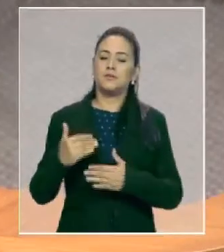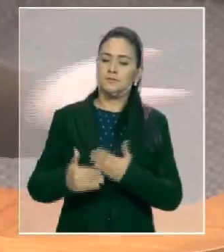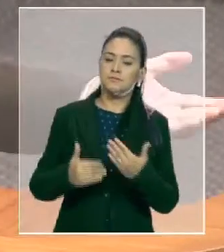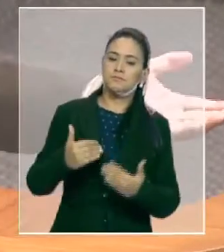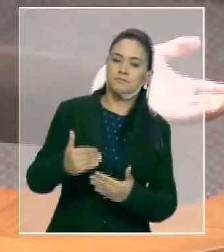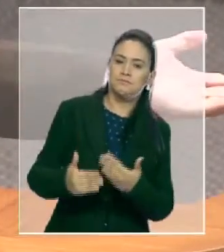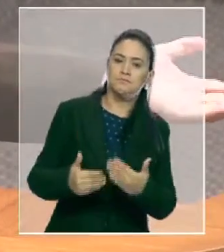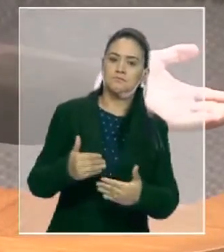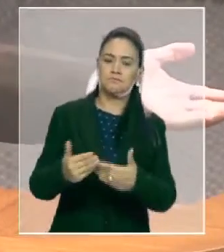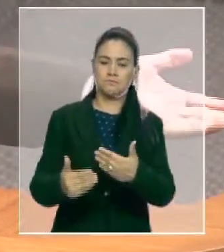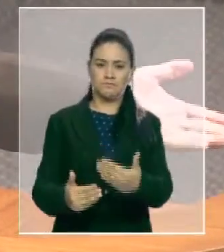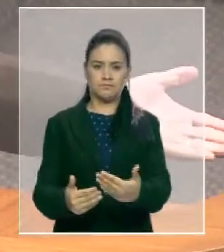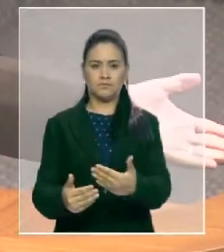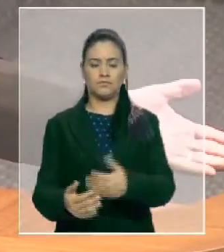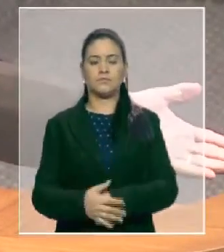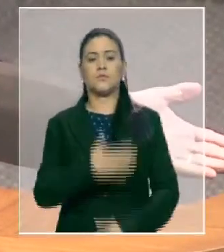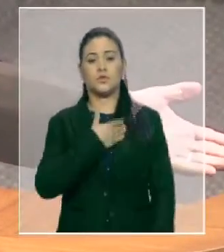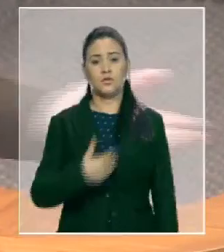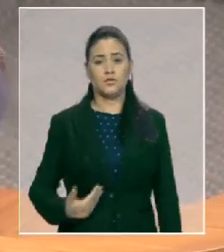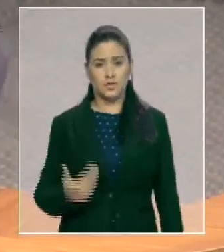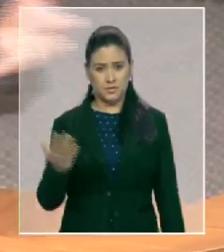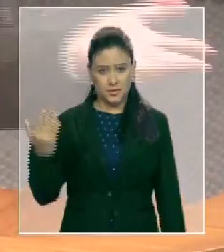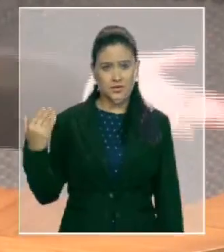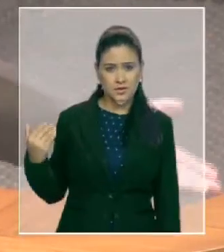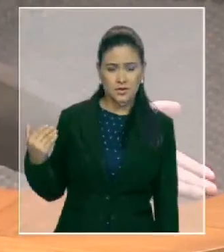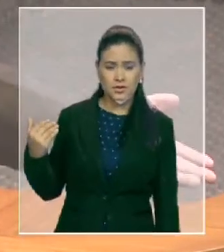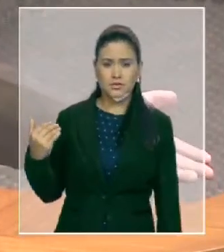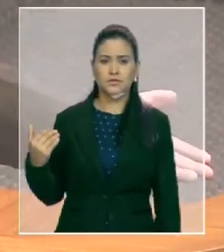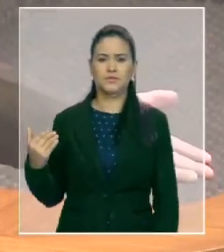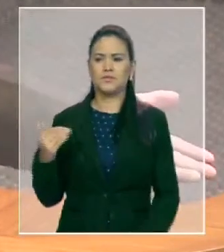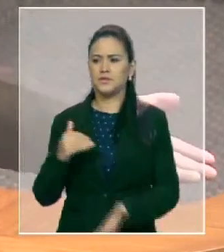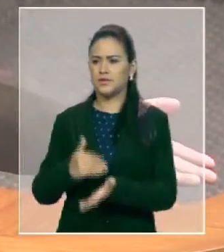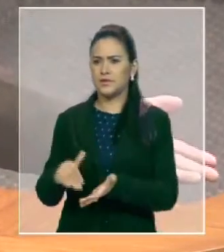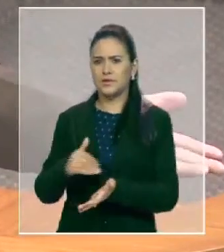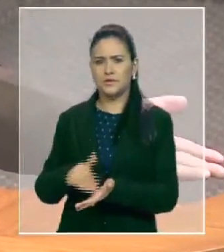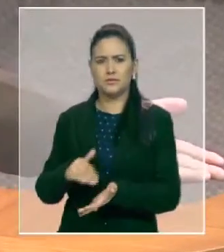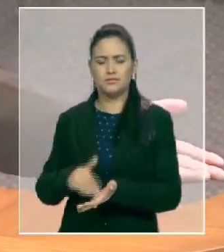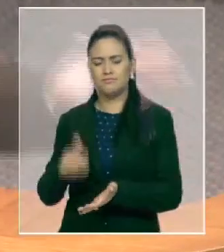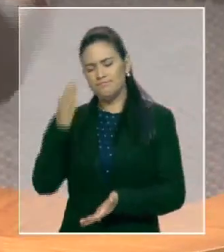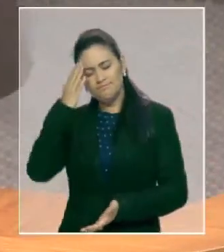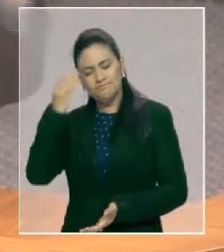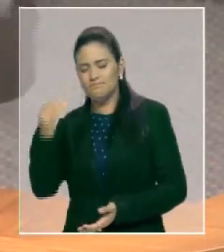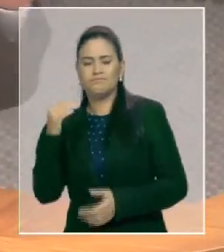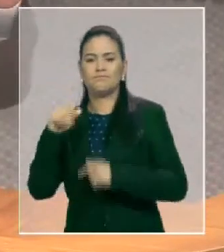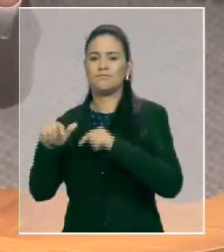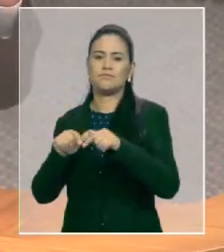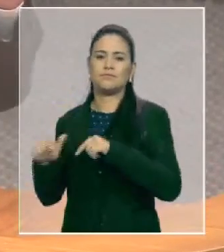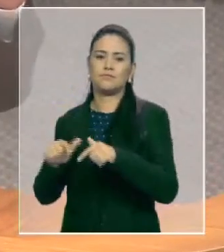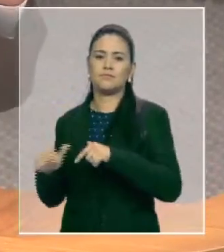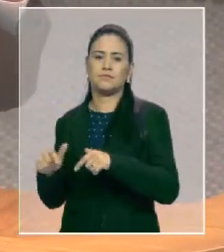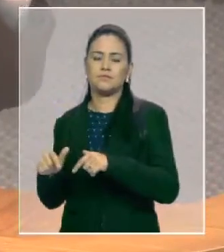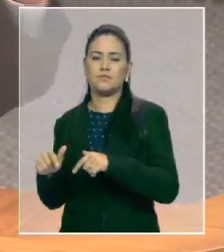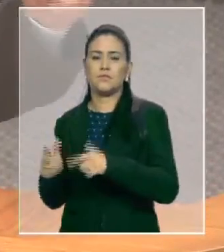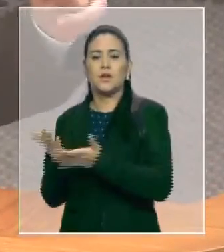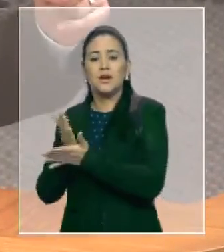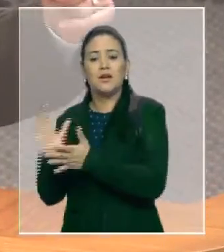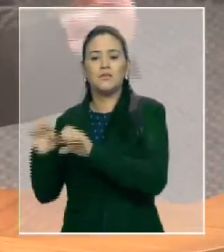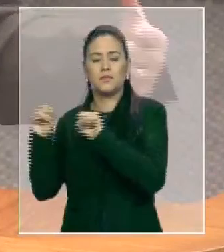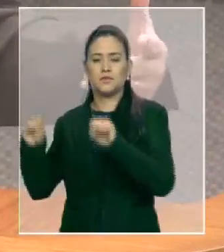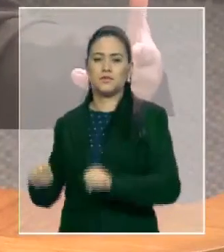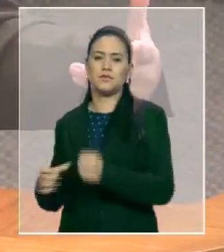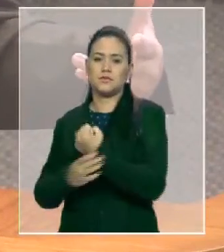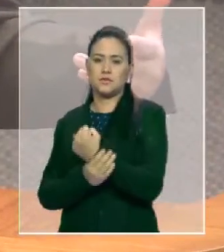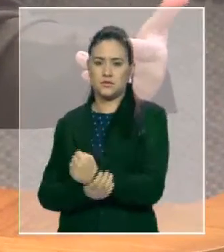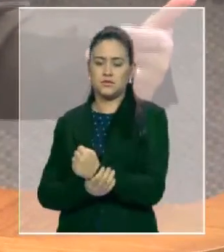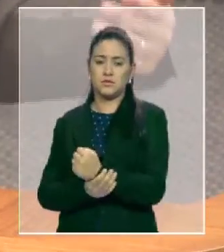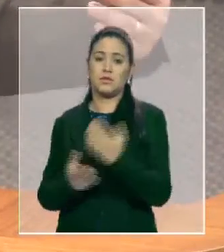comprou um mandato, acabou com o sistema. E aí o problema está aí no colo nosso. E nós temos que resolver, procurar resolver. Então, mas eu